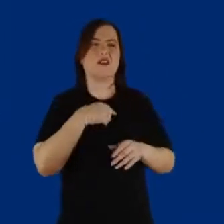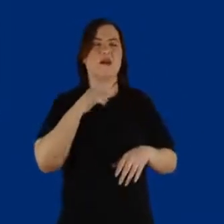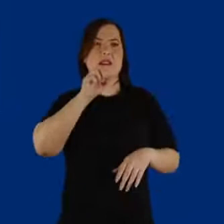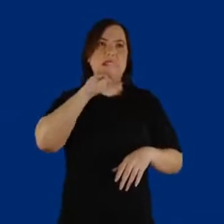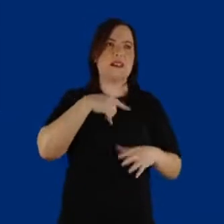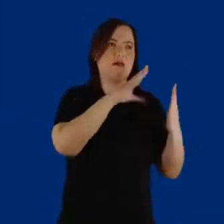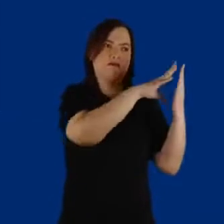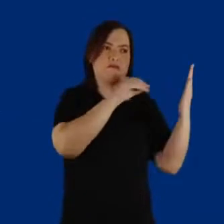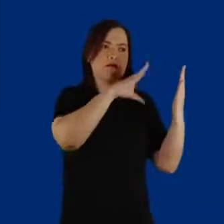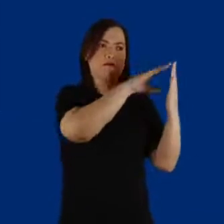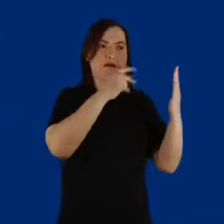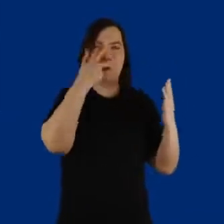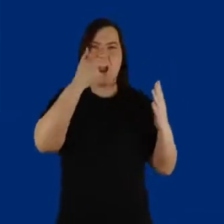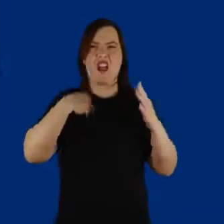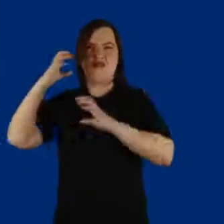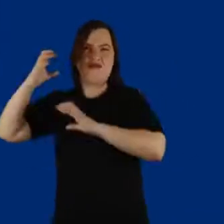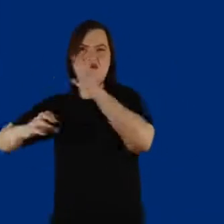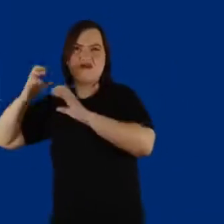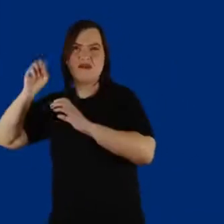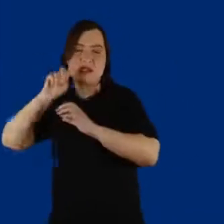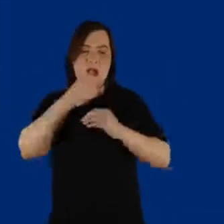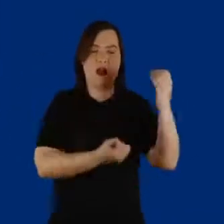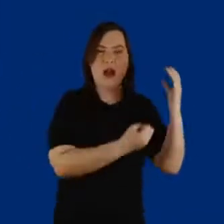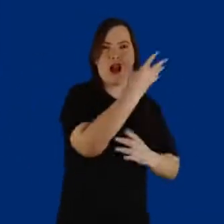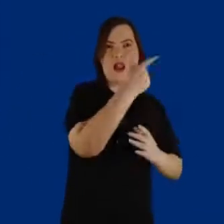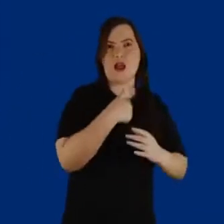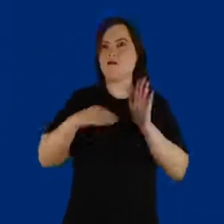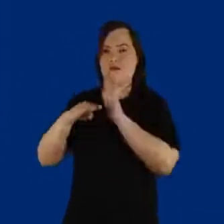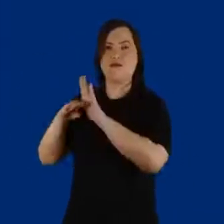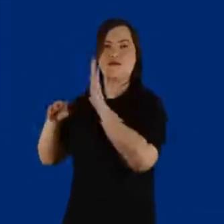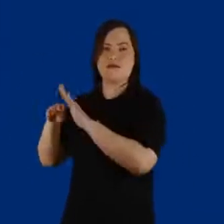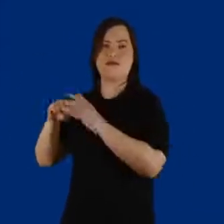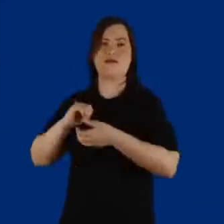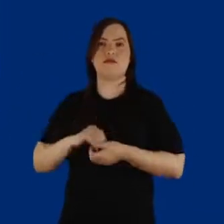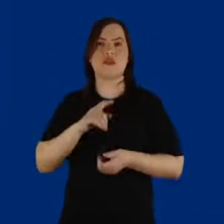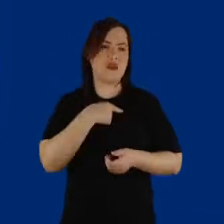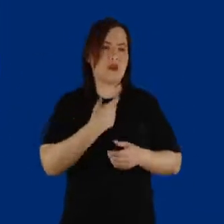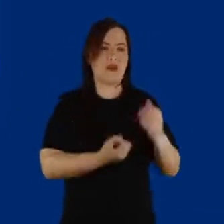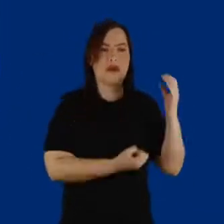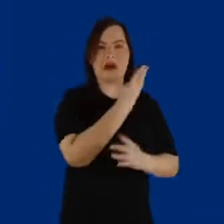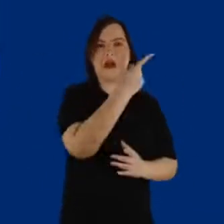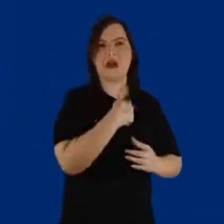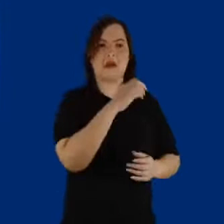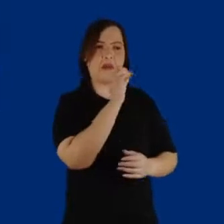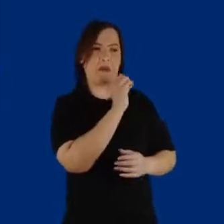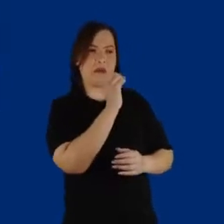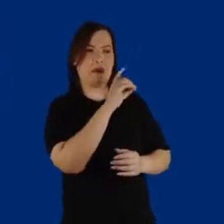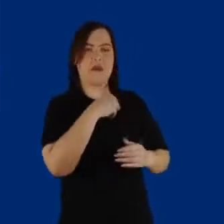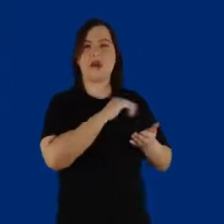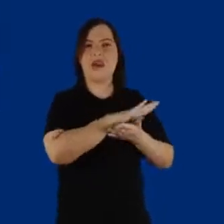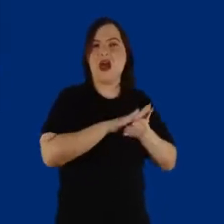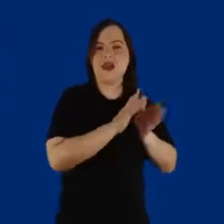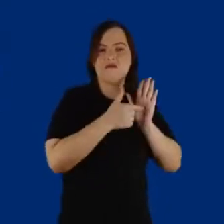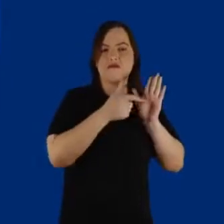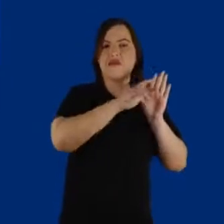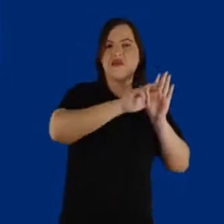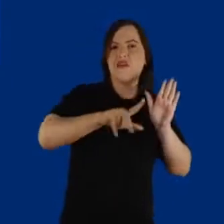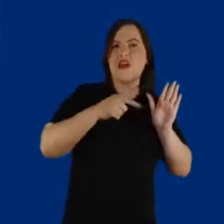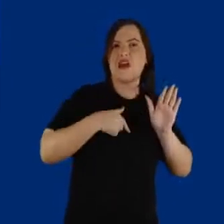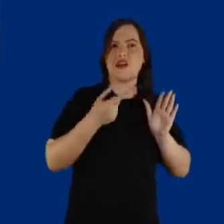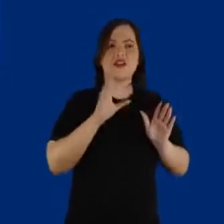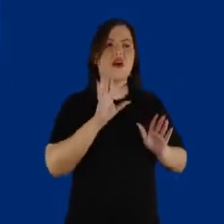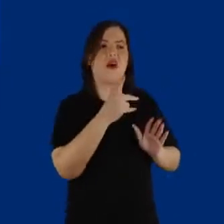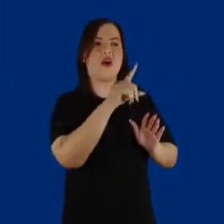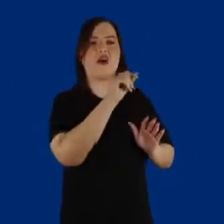repete, compete. Quem cria, coopera. Se você não cria, se você não exercita a sua diferença, você acaba